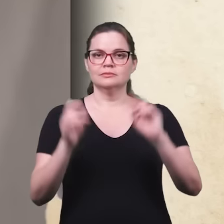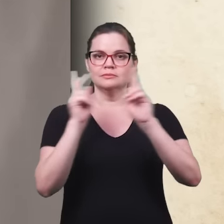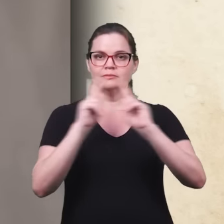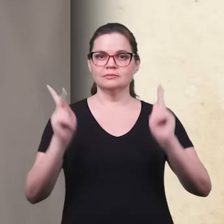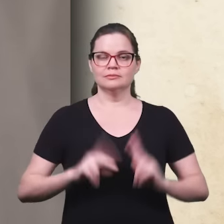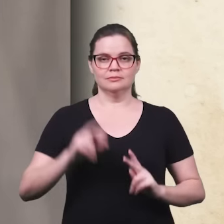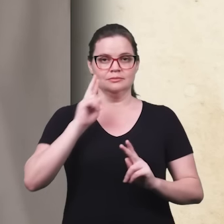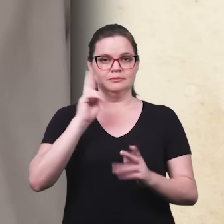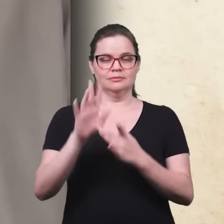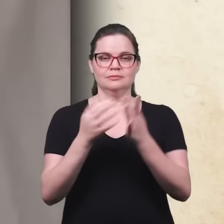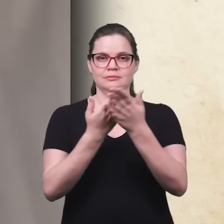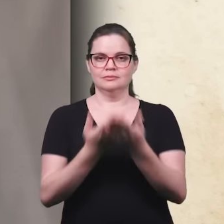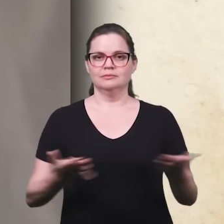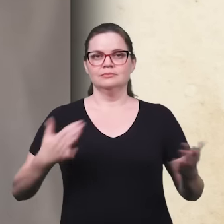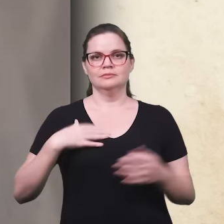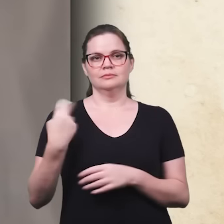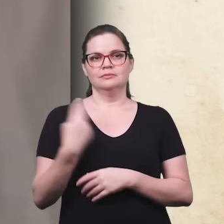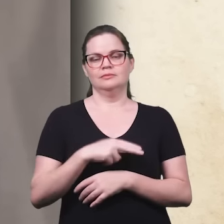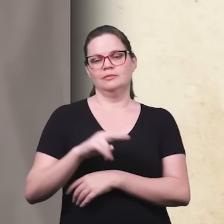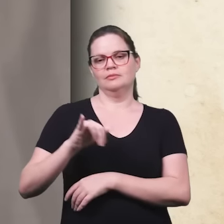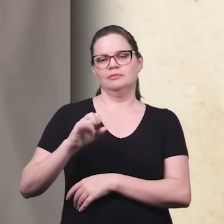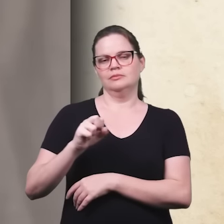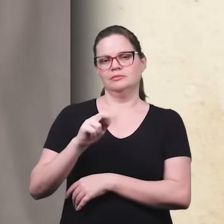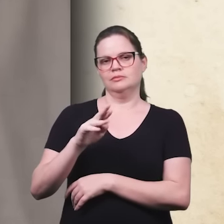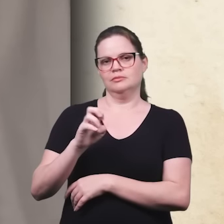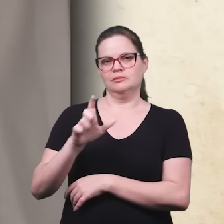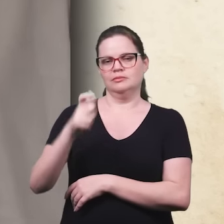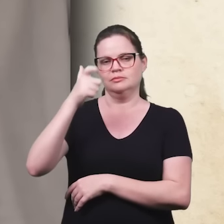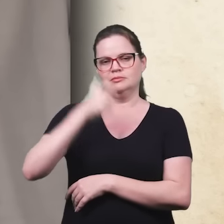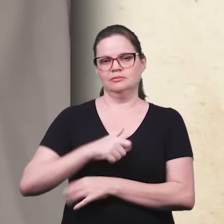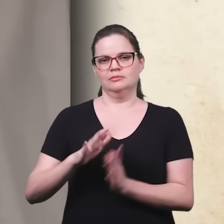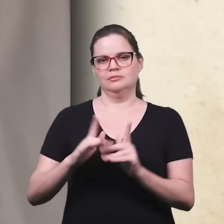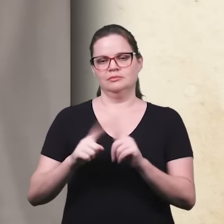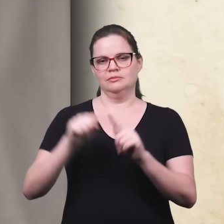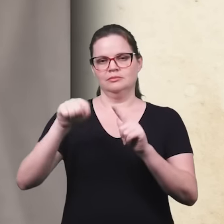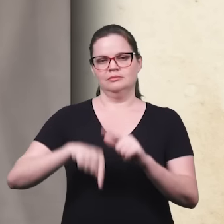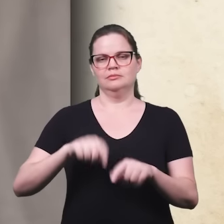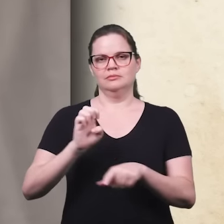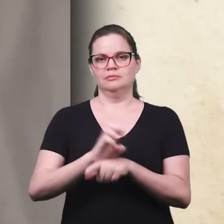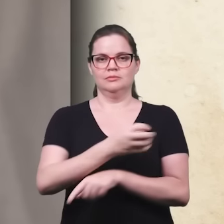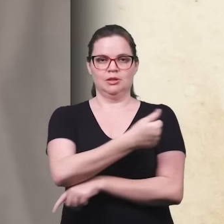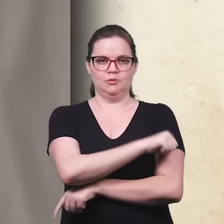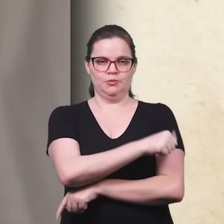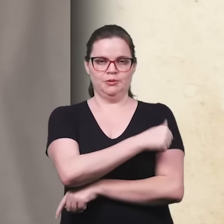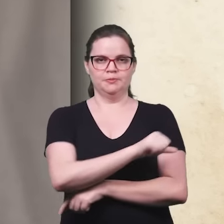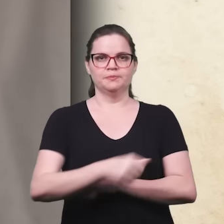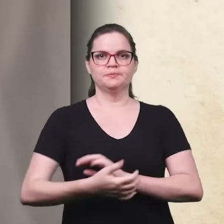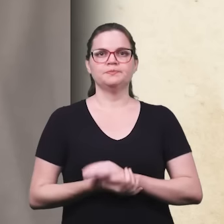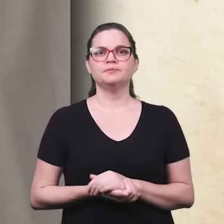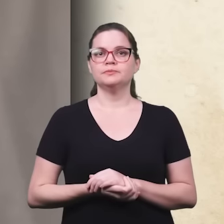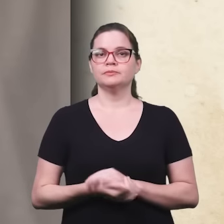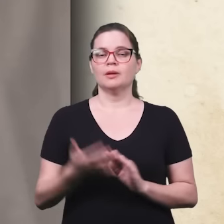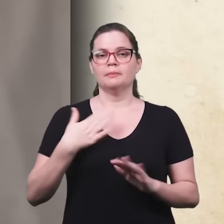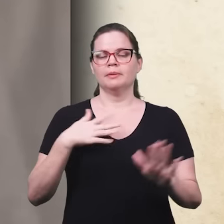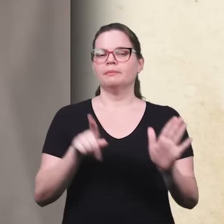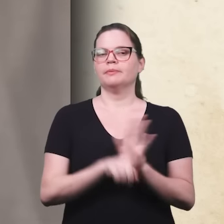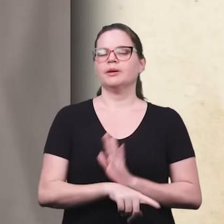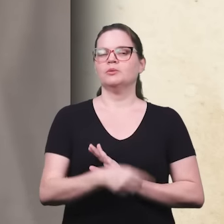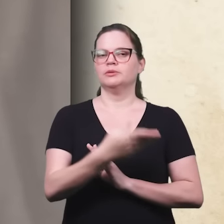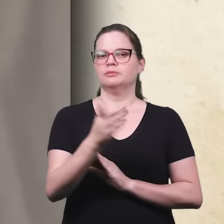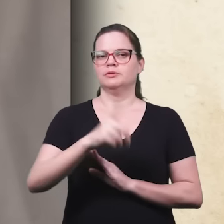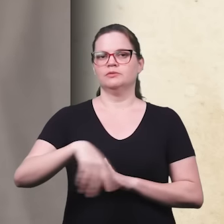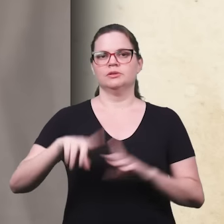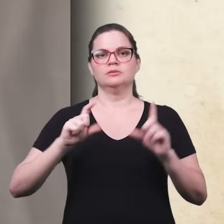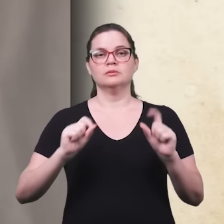A paz do Senhor Jesus, eu me chamo Israel Mates, sou daqui da Igreja da Rua Alfredo, aqui no estado do Rio de Janeiro, E a pergunta que eu